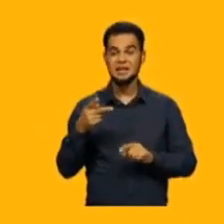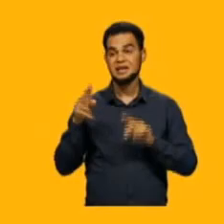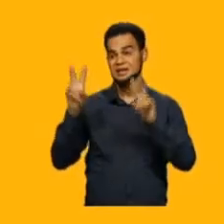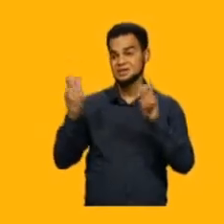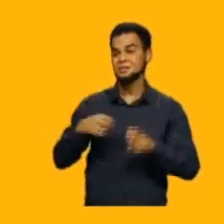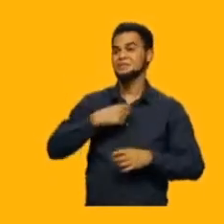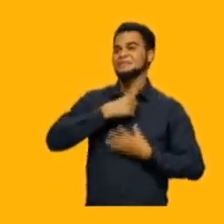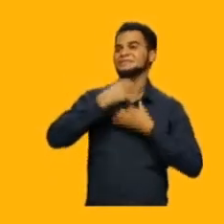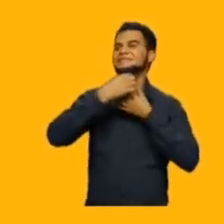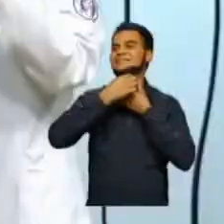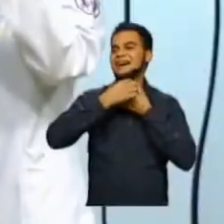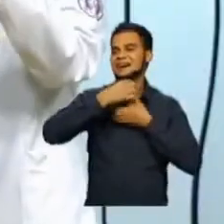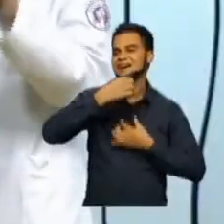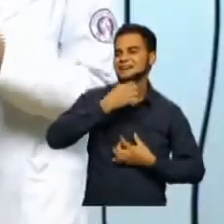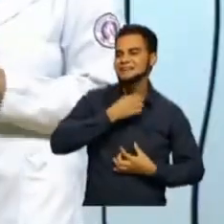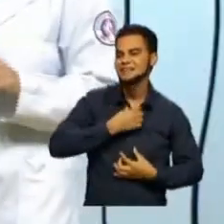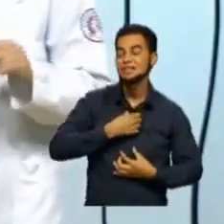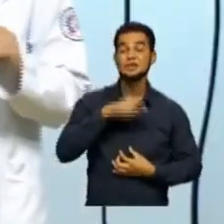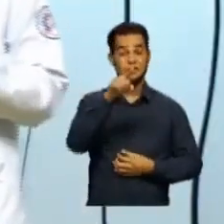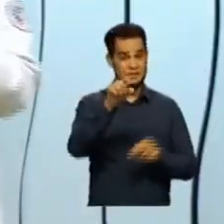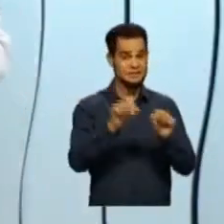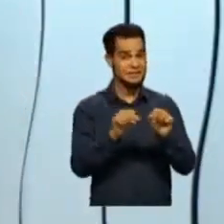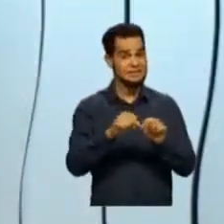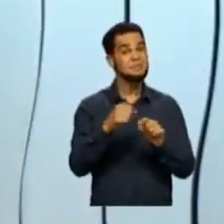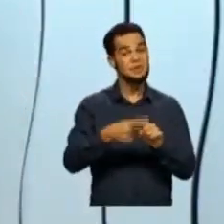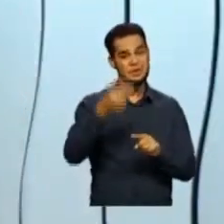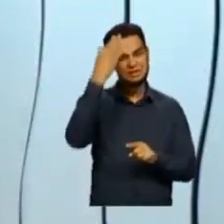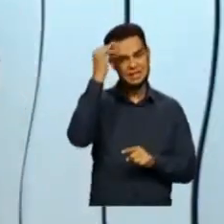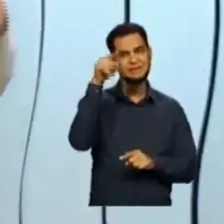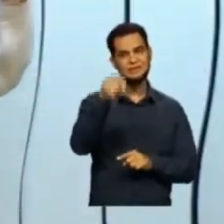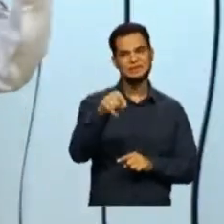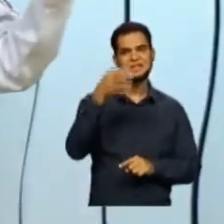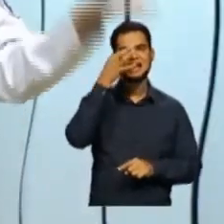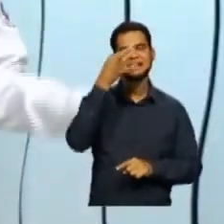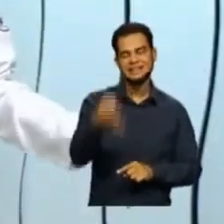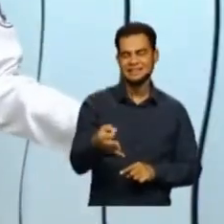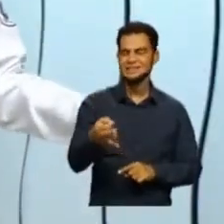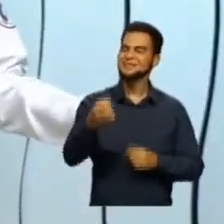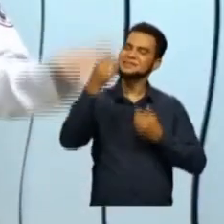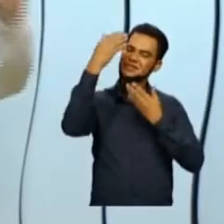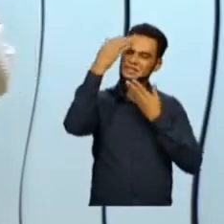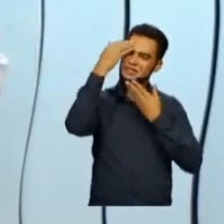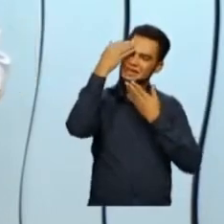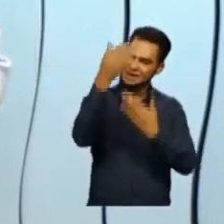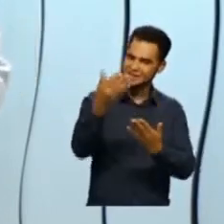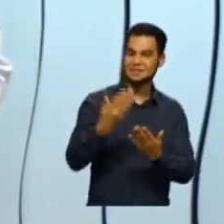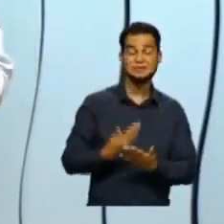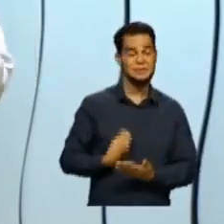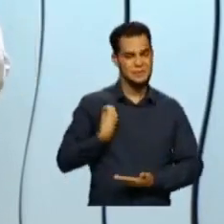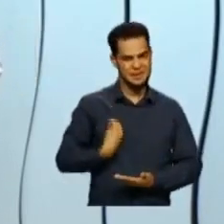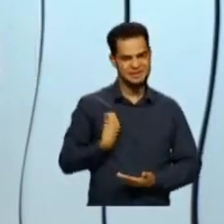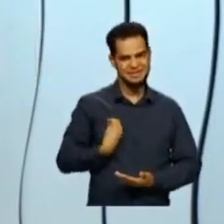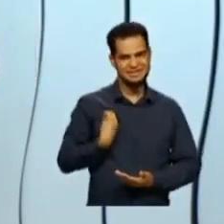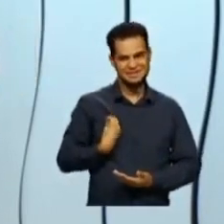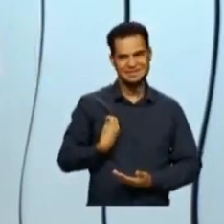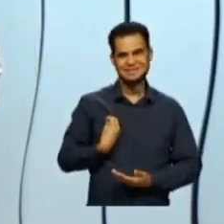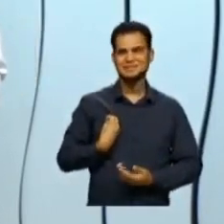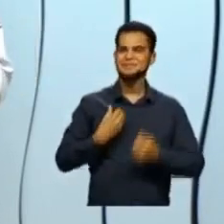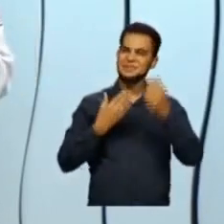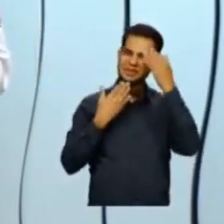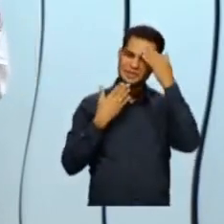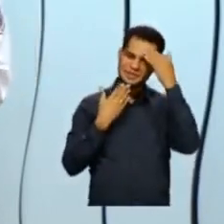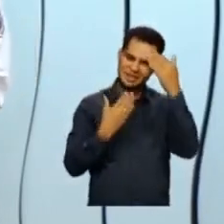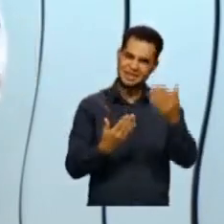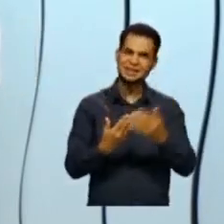respiratório. Você vai fazer porque eu sei que você prestou atenção e te agradeço a sua participação, te agradeço aí a